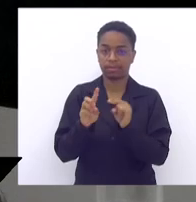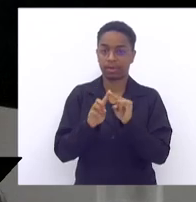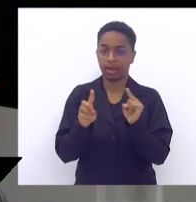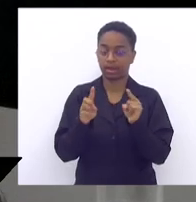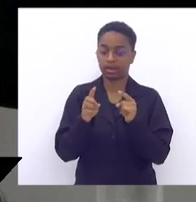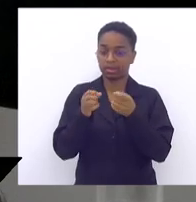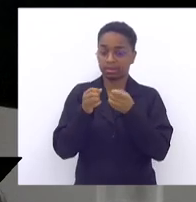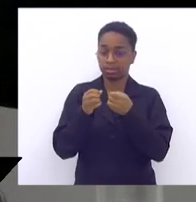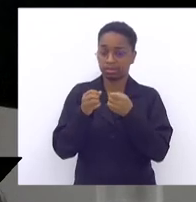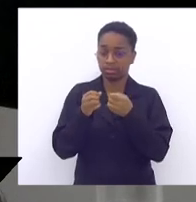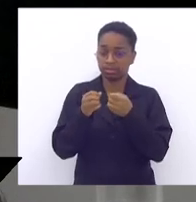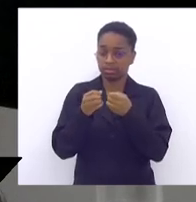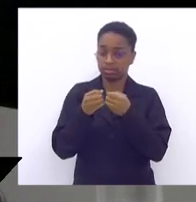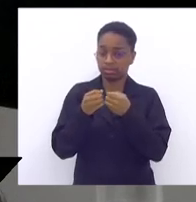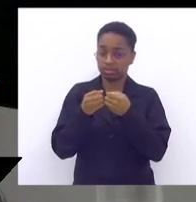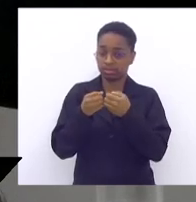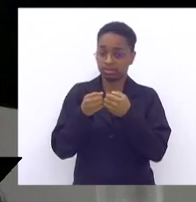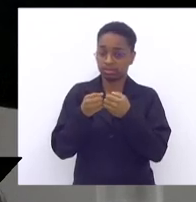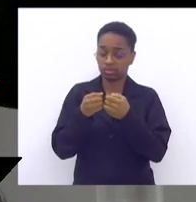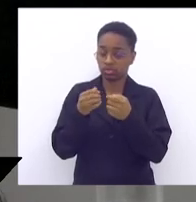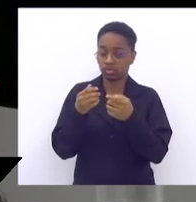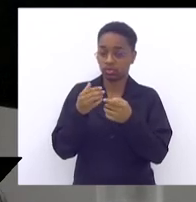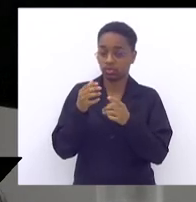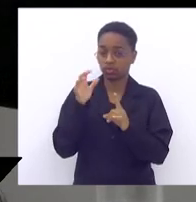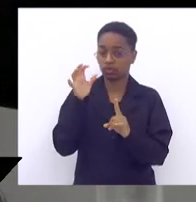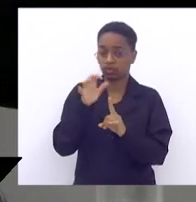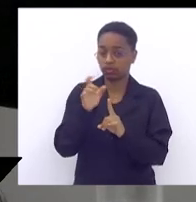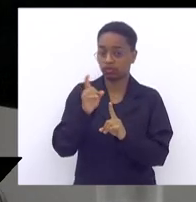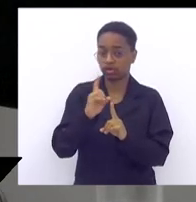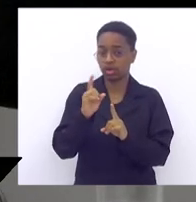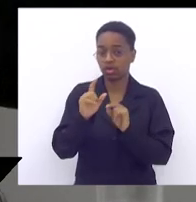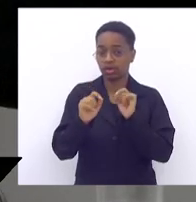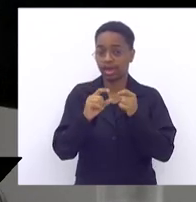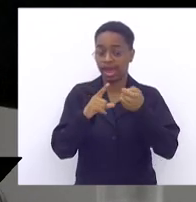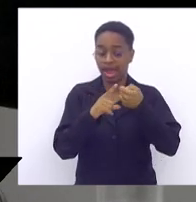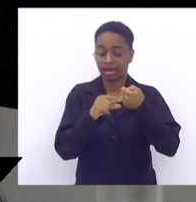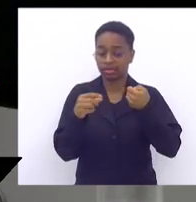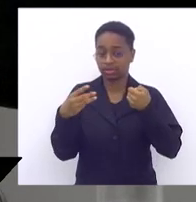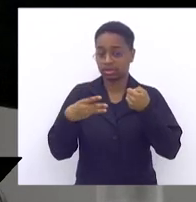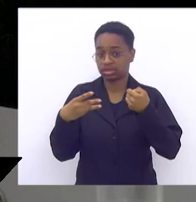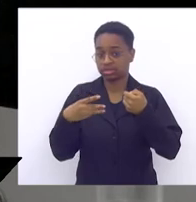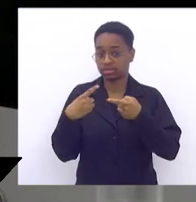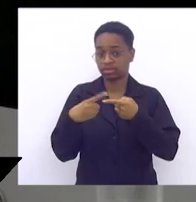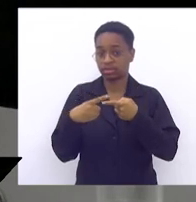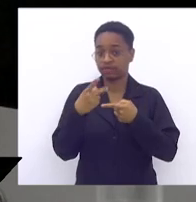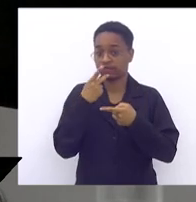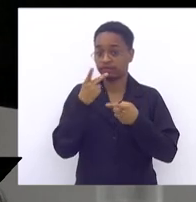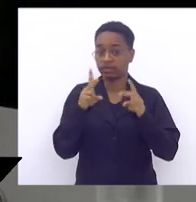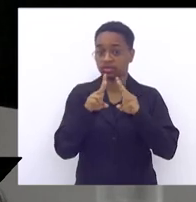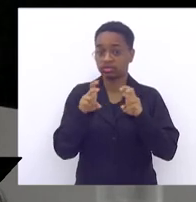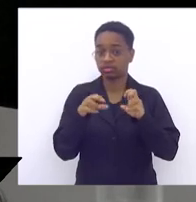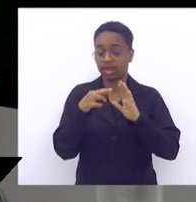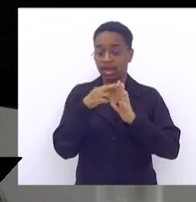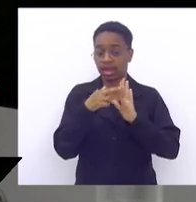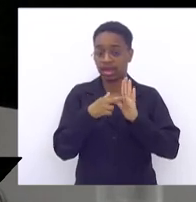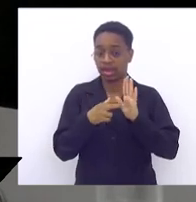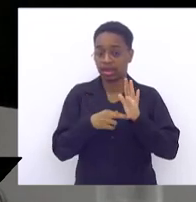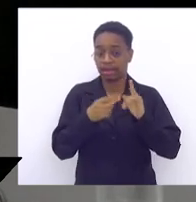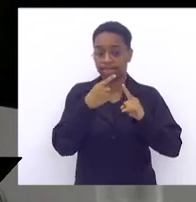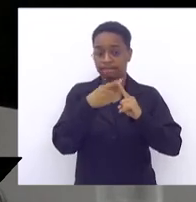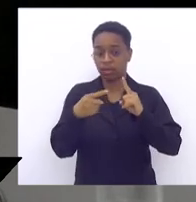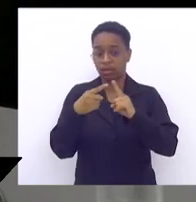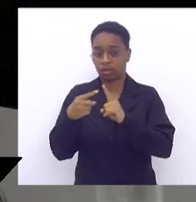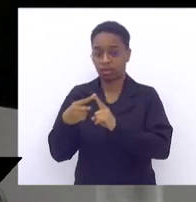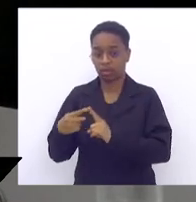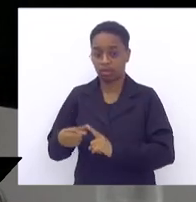a natureza jurídica daquilo que dispõe o artigo 3º do projeto, que trata de normas restritivas em todos